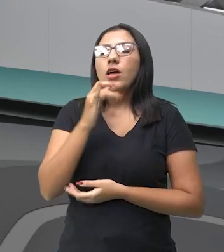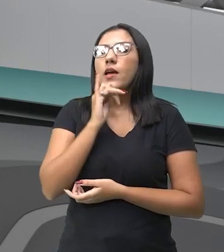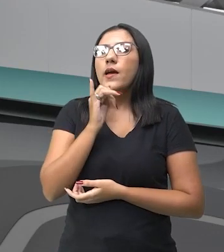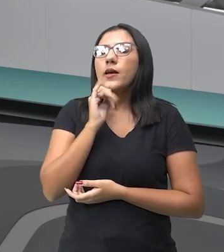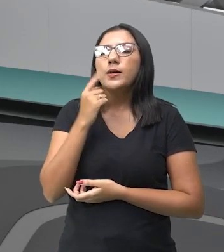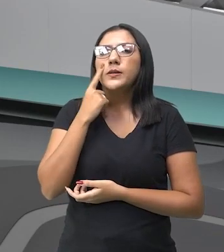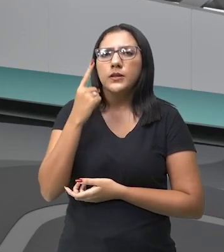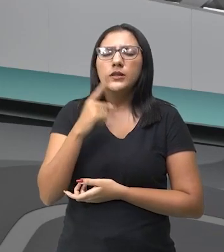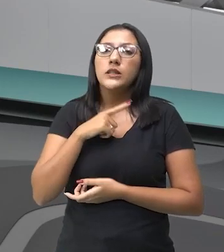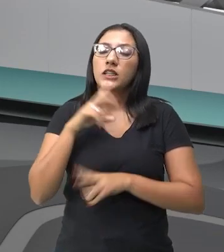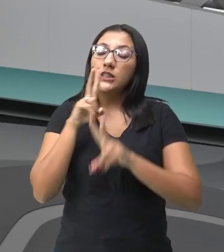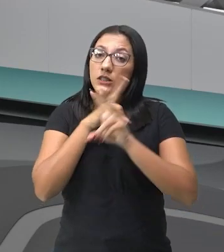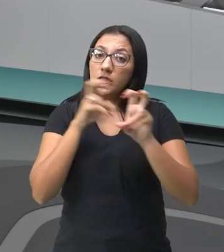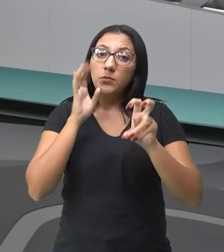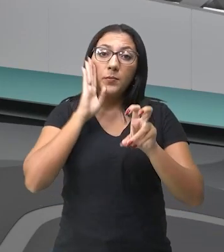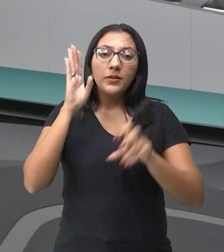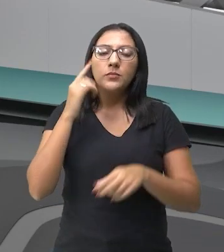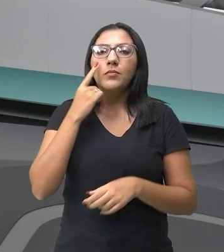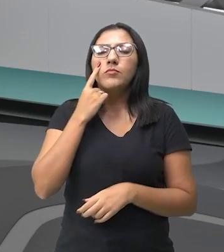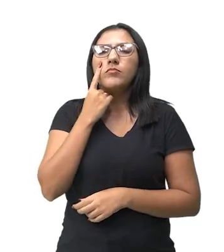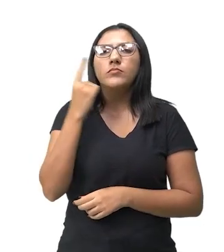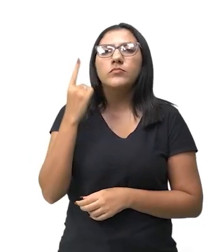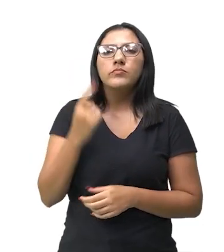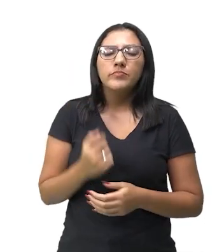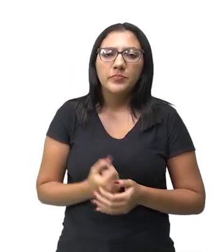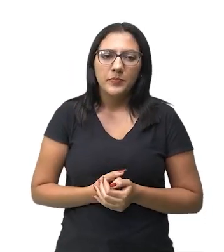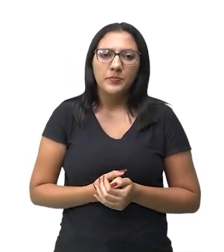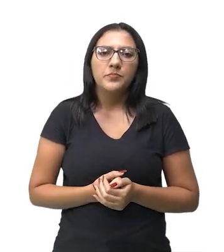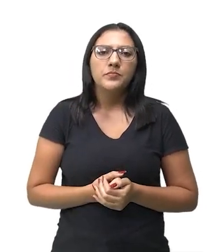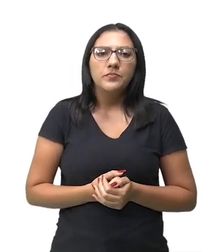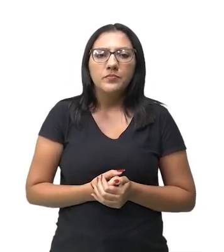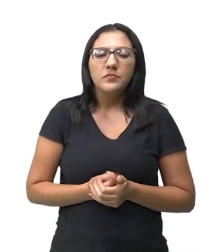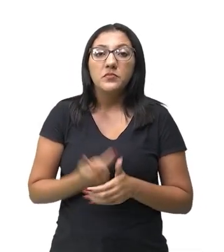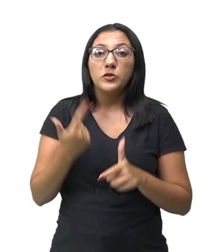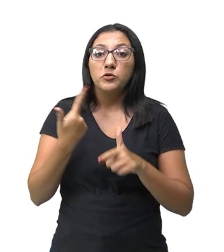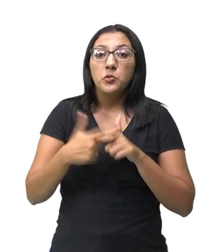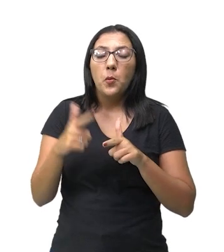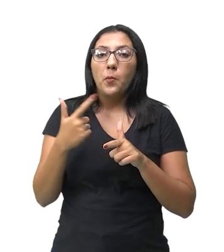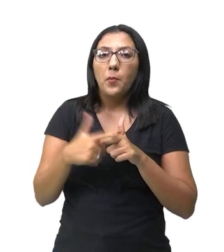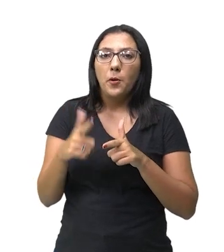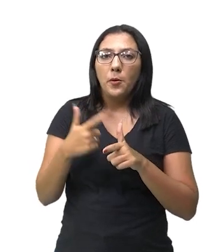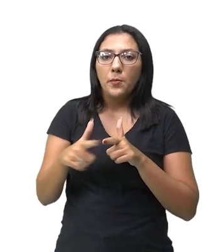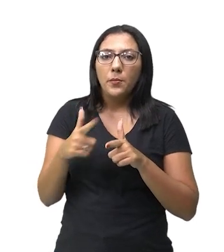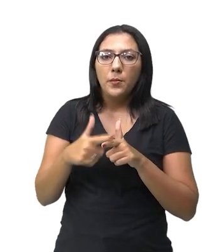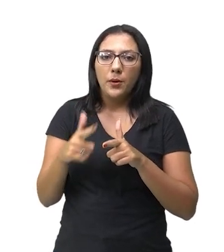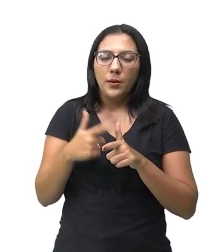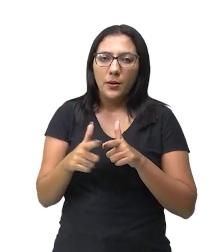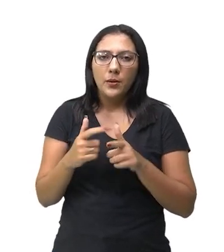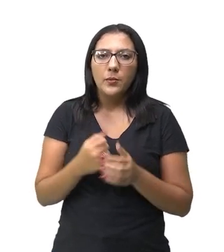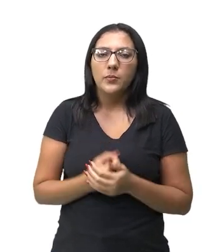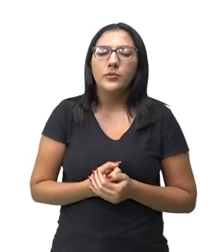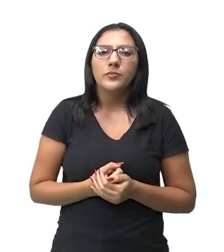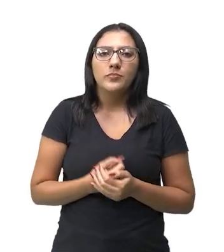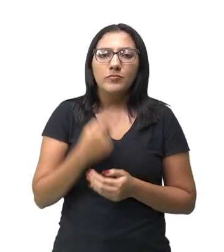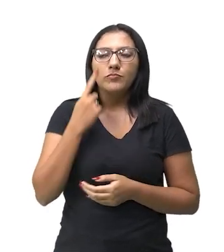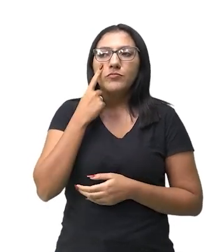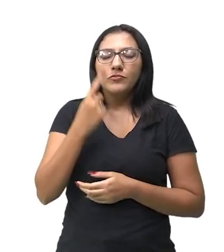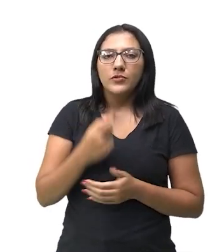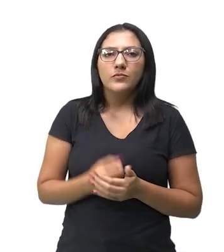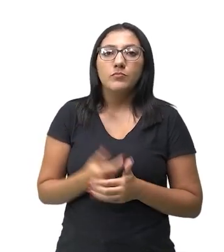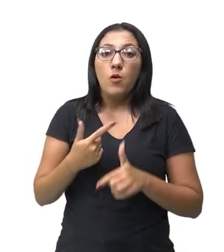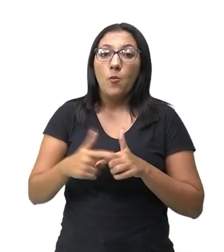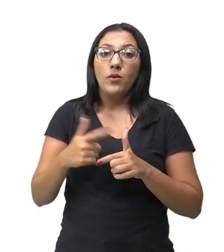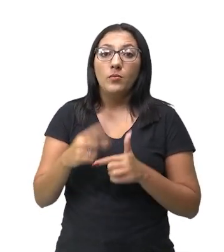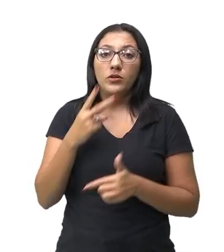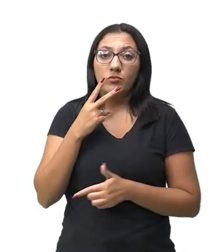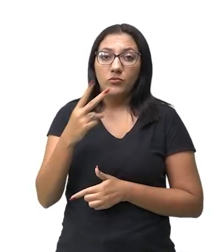só, vamos lá. Esse tema é, olhem só, os prejuízos do tabagismo. E aí, gente, notem que ele